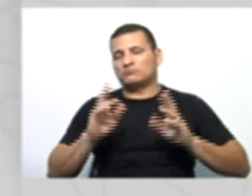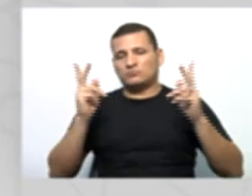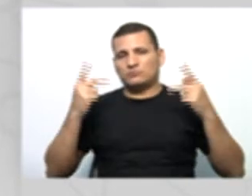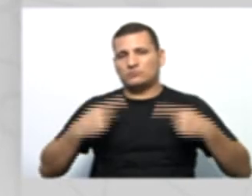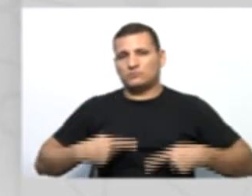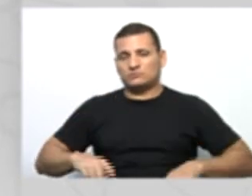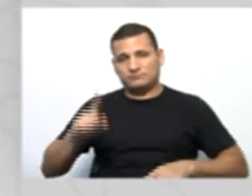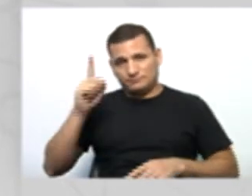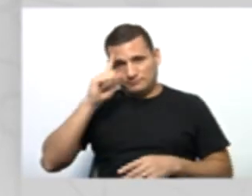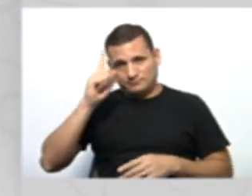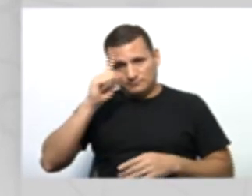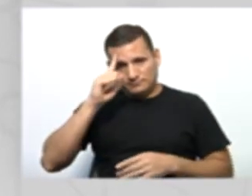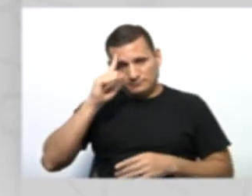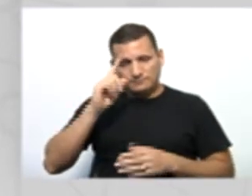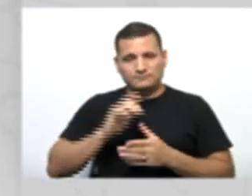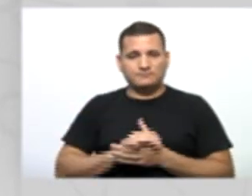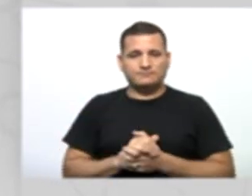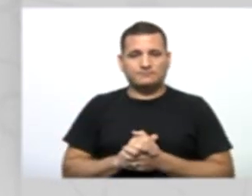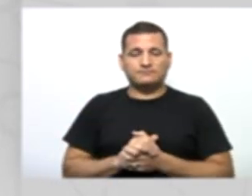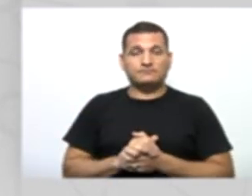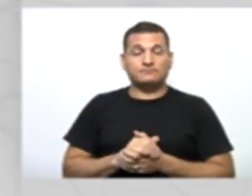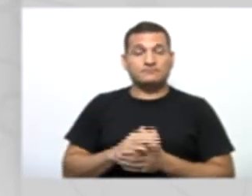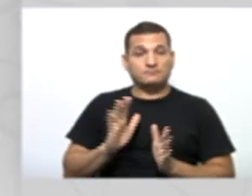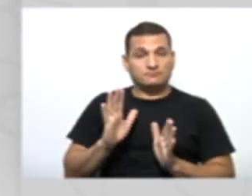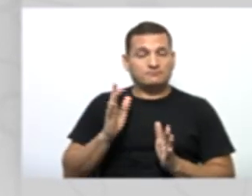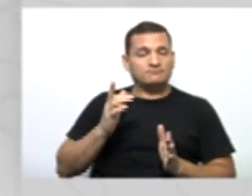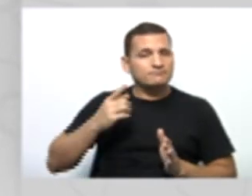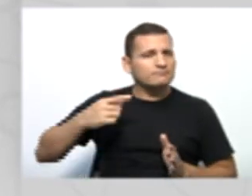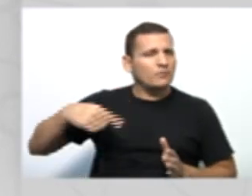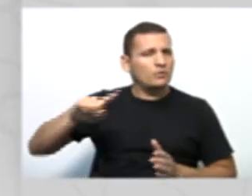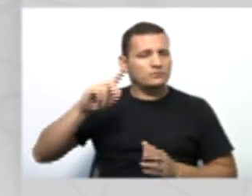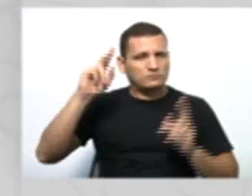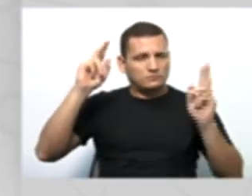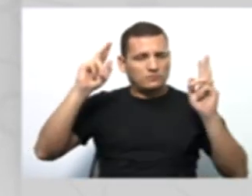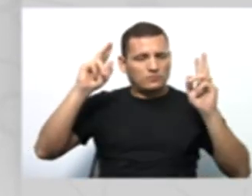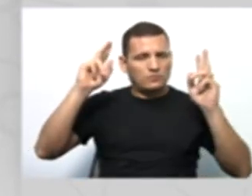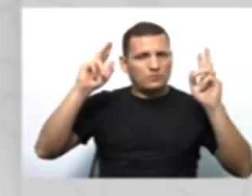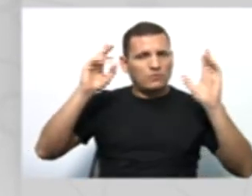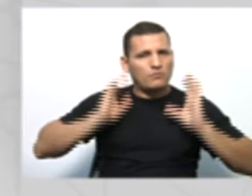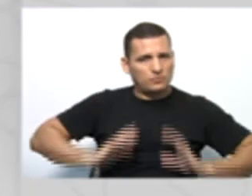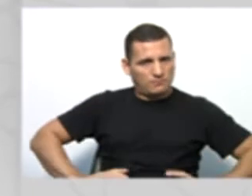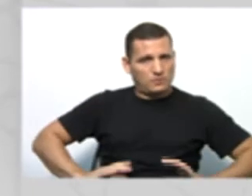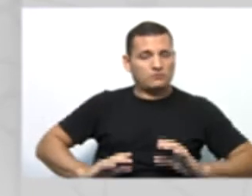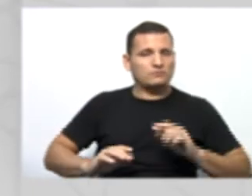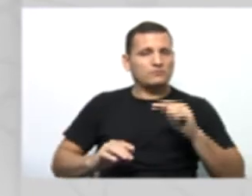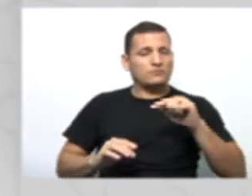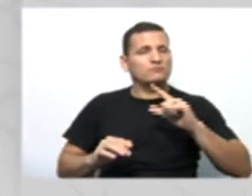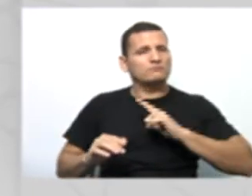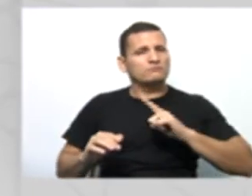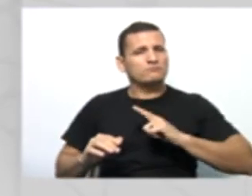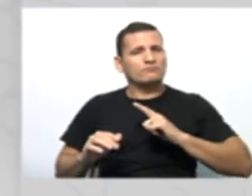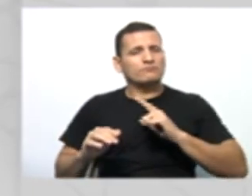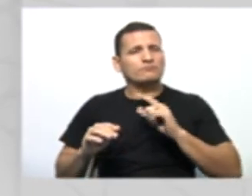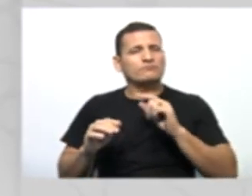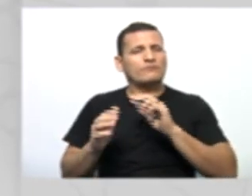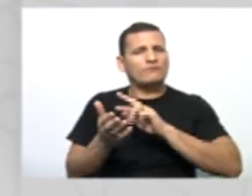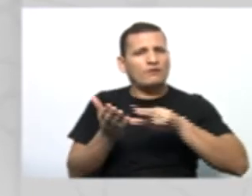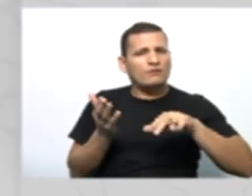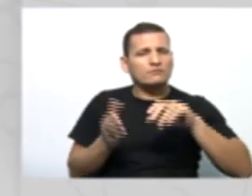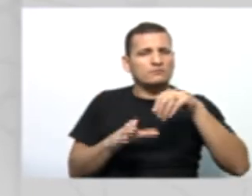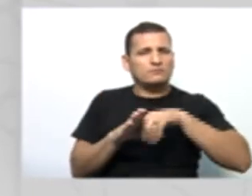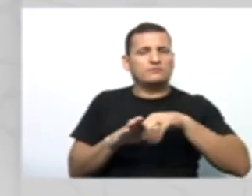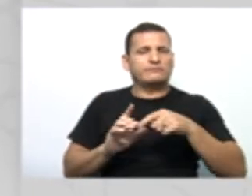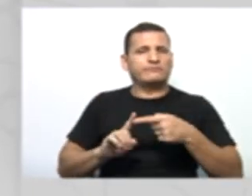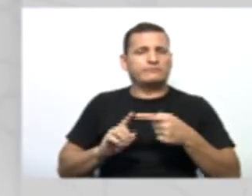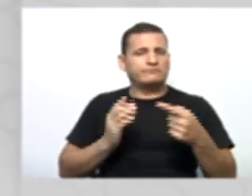comportamento do nosso dia a dia. E o nosso comportamento, ele é condicionado por uma série de fatores, né,